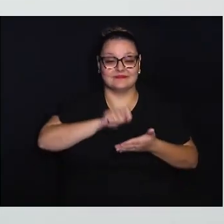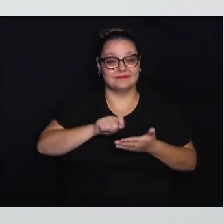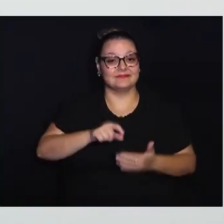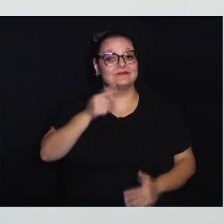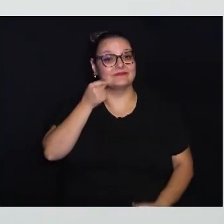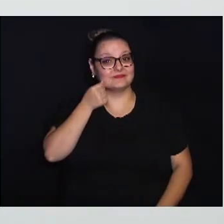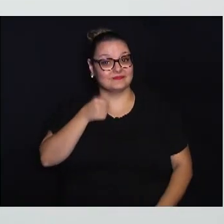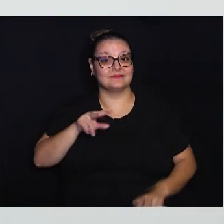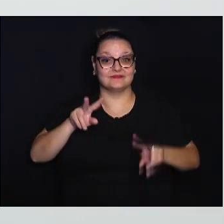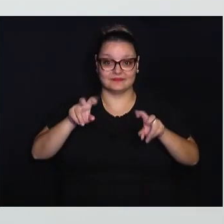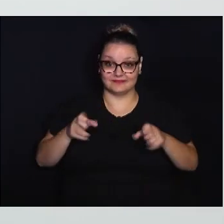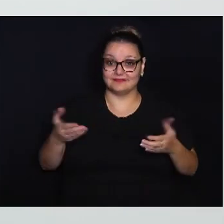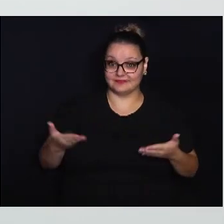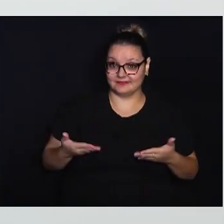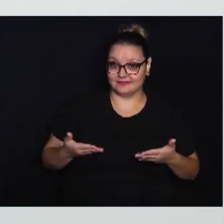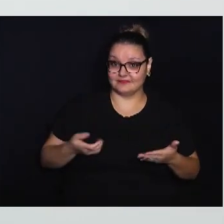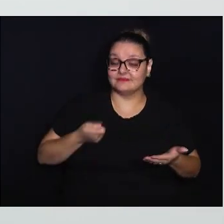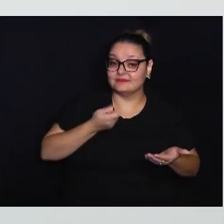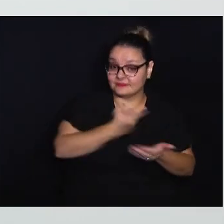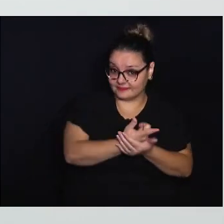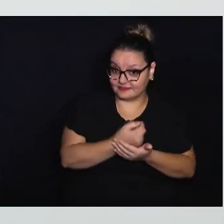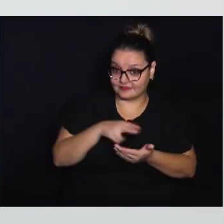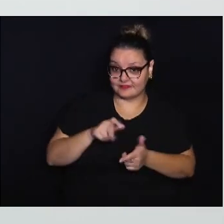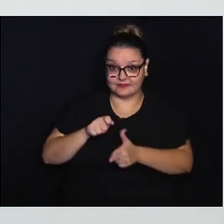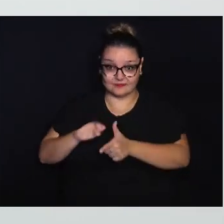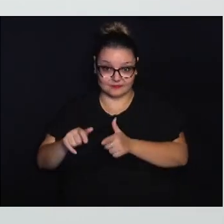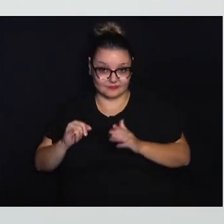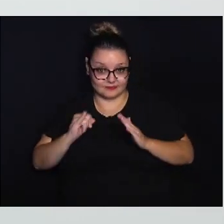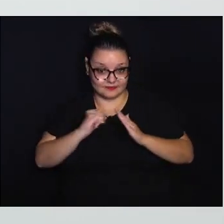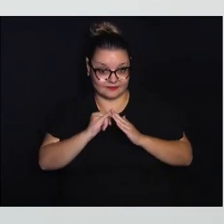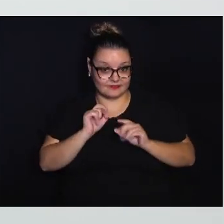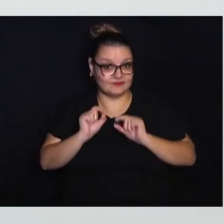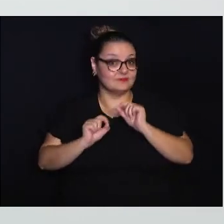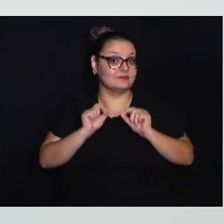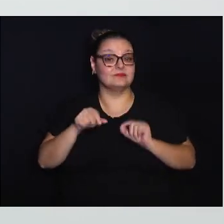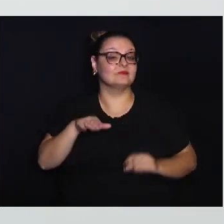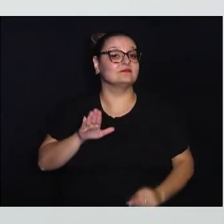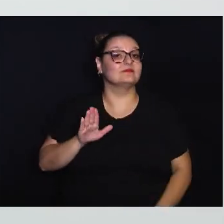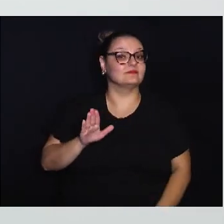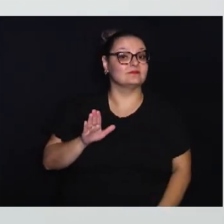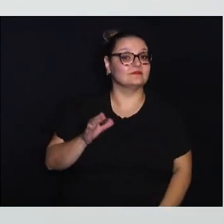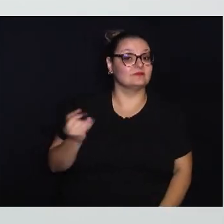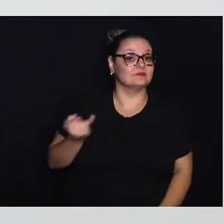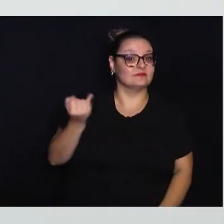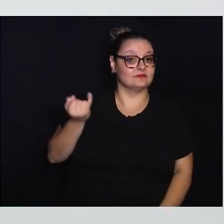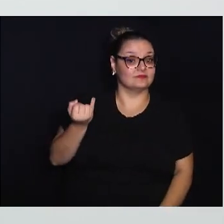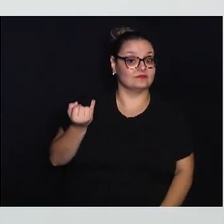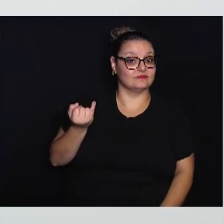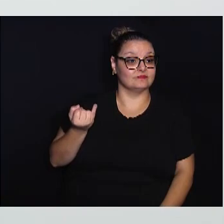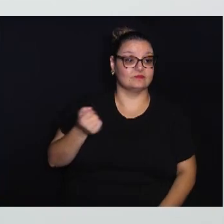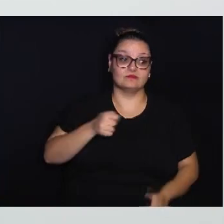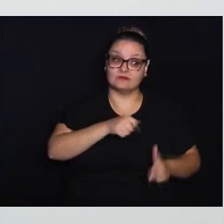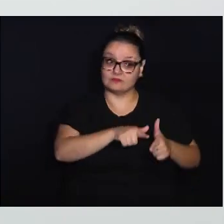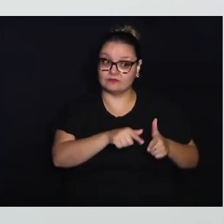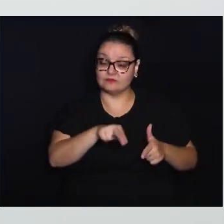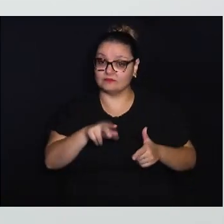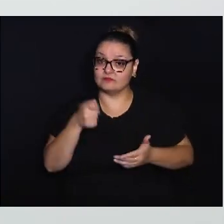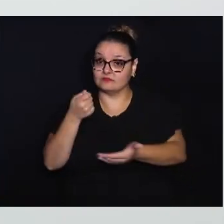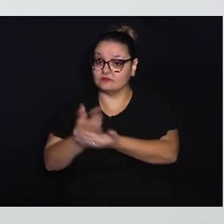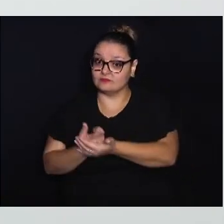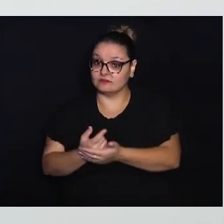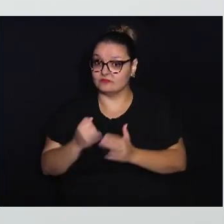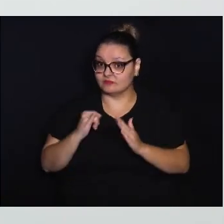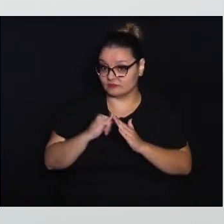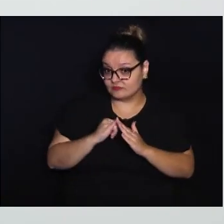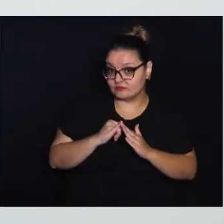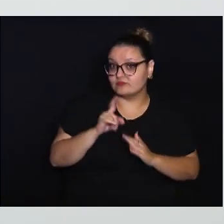Está no ar mais um Na Ponta do Lápis e o tema de hoje é sobre comprar ou alugar um imóvel. O que vale mais a pena? Decidir entre alugar